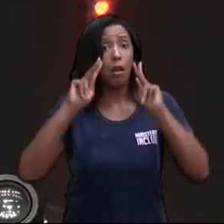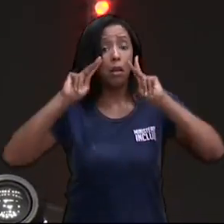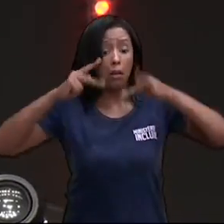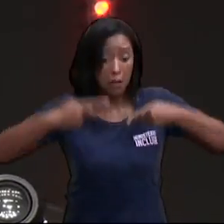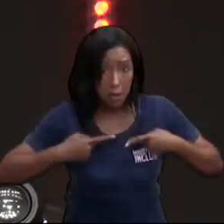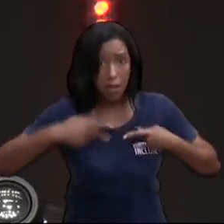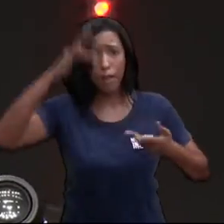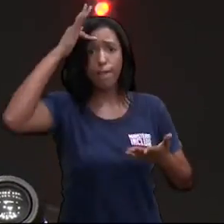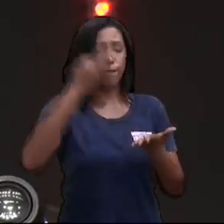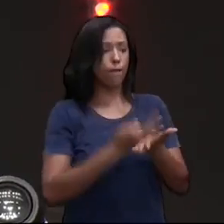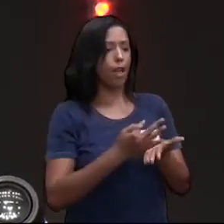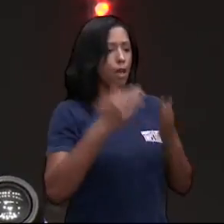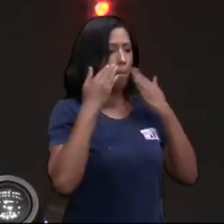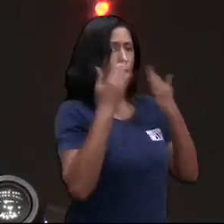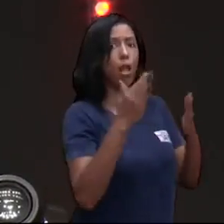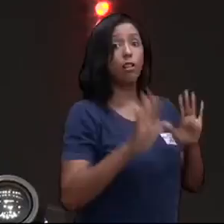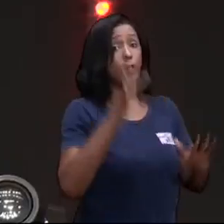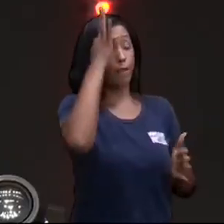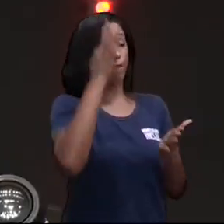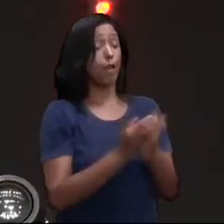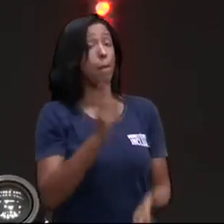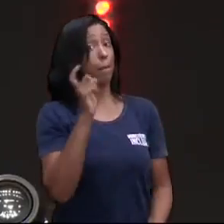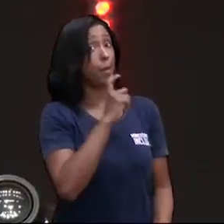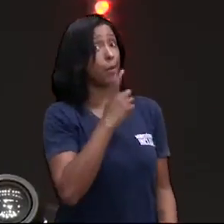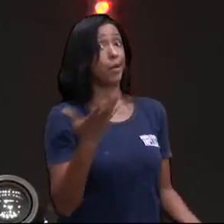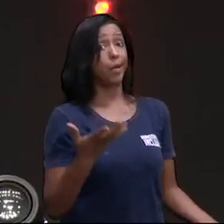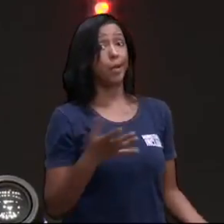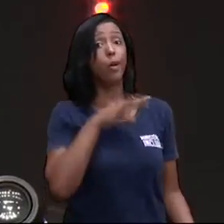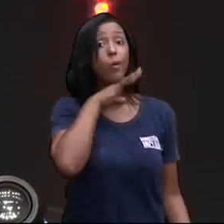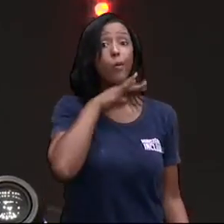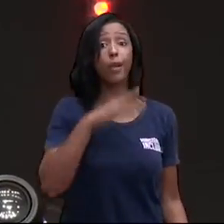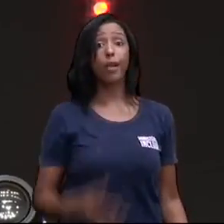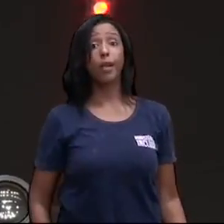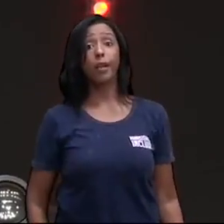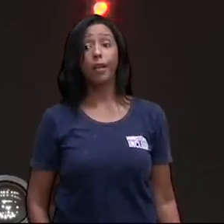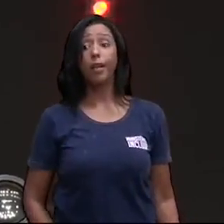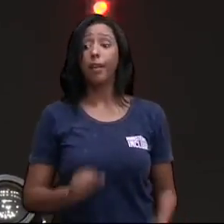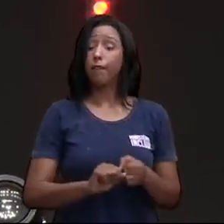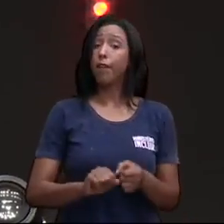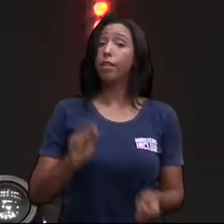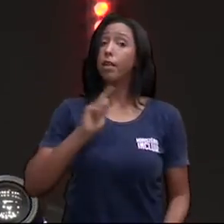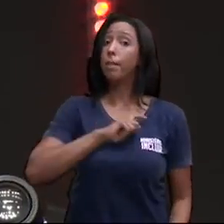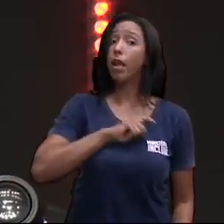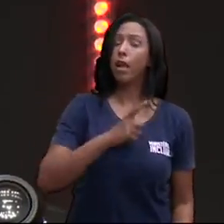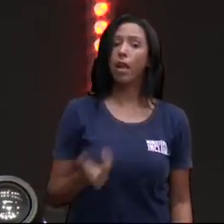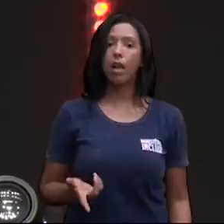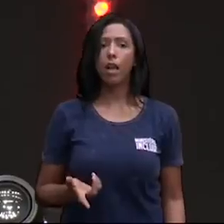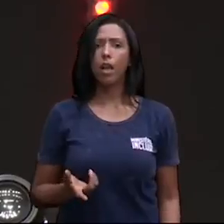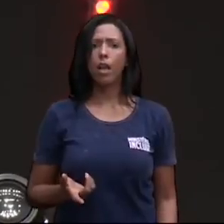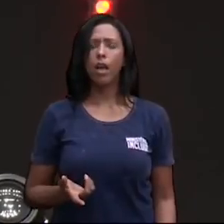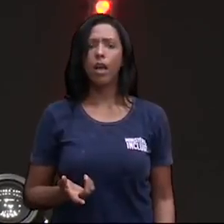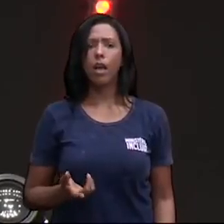aparecer é para maldade às vezes agora fé que tá no ambiente do amor é uma fé para propósito de Deus